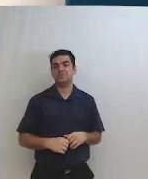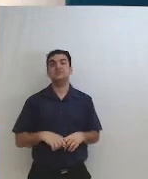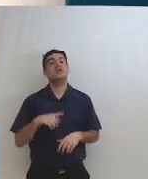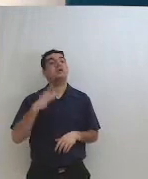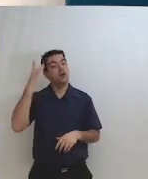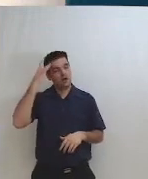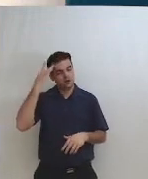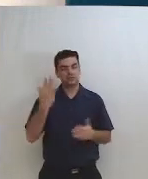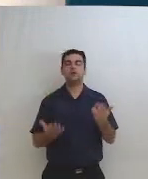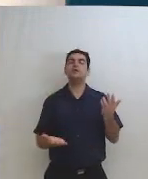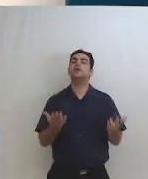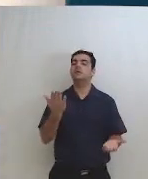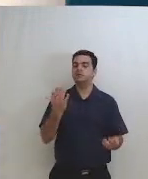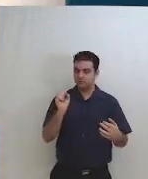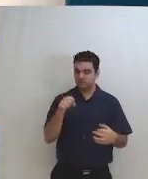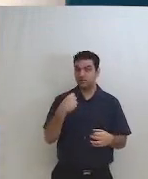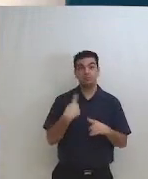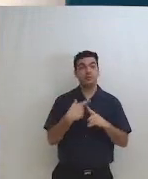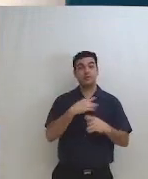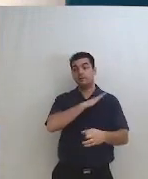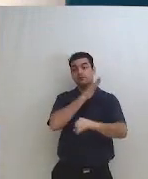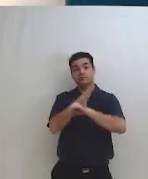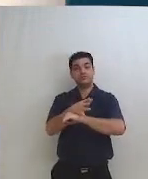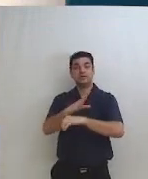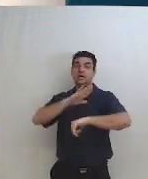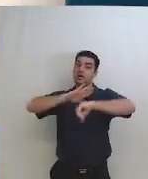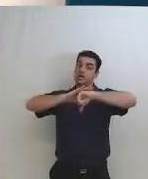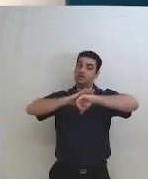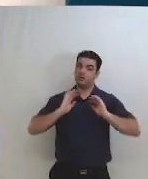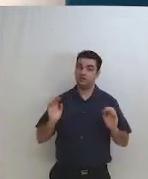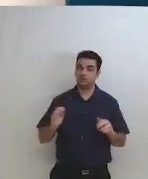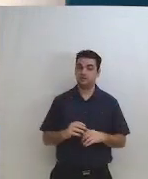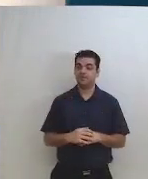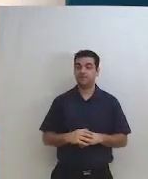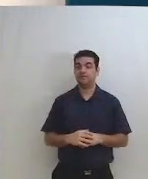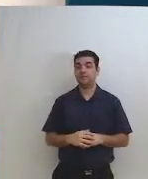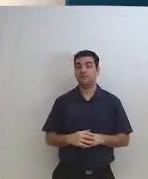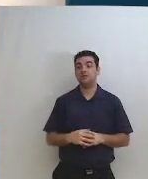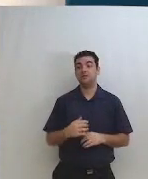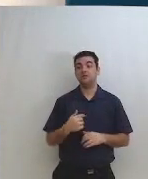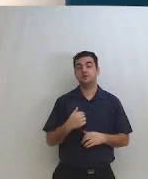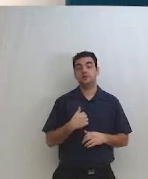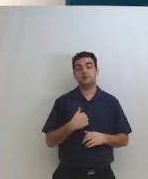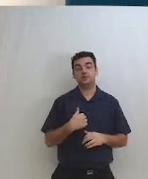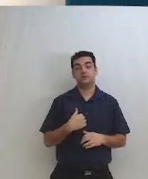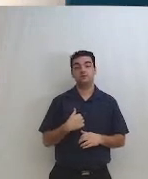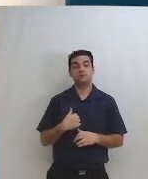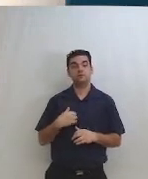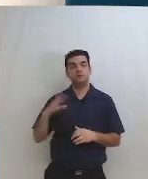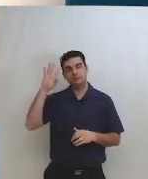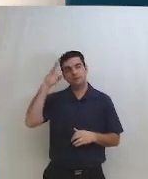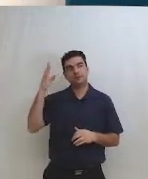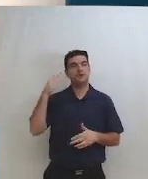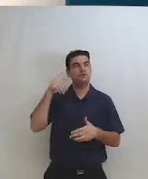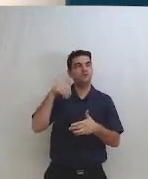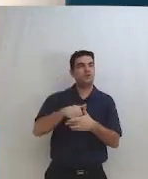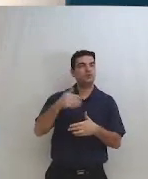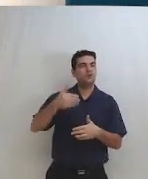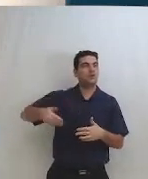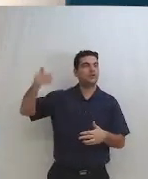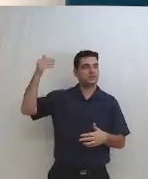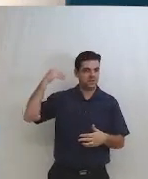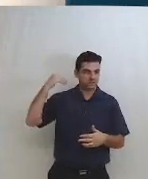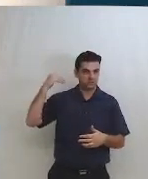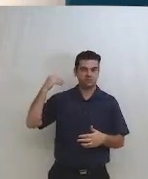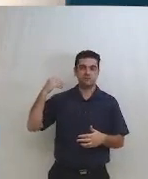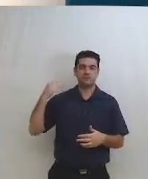investigar crime, e, portanto, na mesma linha do voto proferido naquela ocasião, que eu posso, se for o